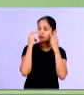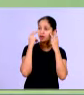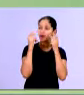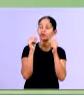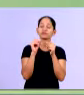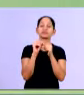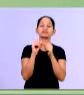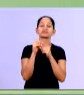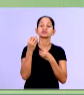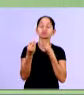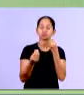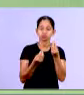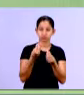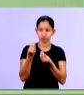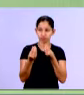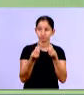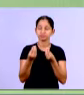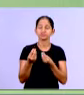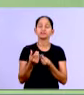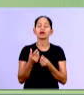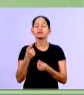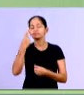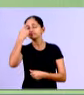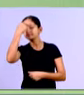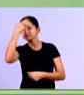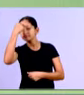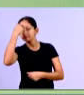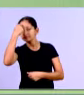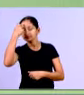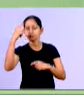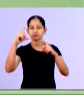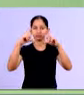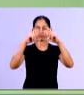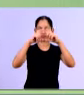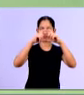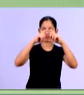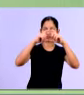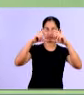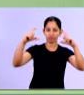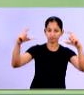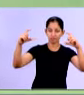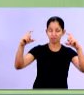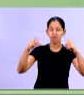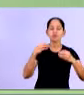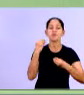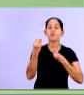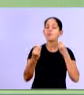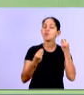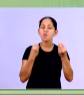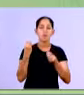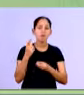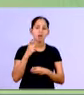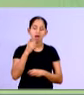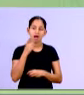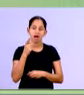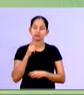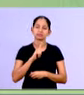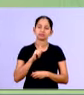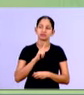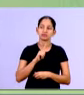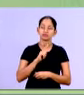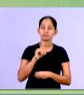ter aqui, ó, como é que eu faria então isso aqui na fórmula? Na fórmula ficaria como? Ficaria assim, a letra